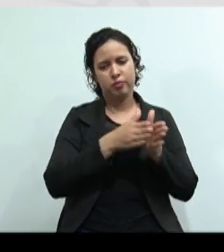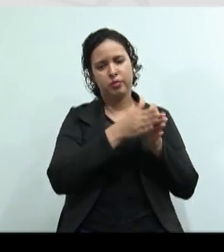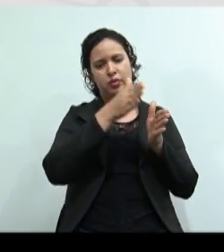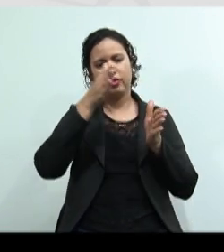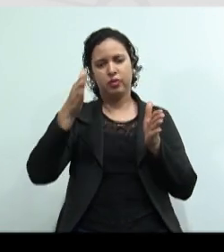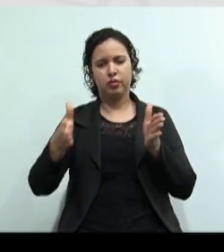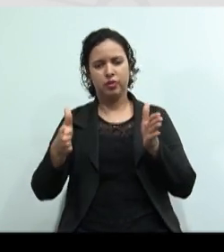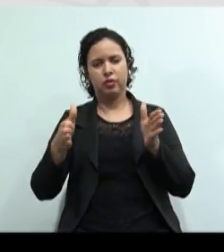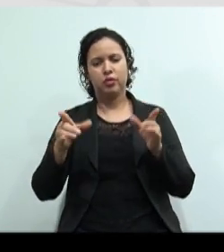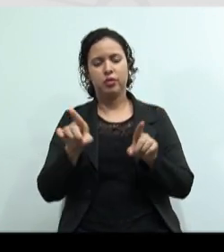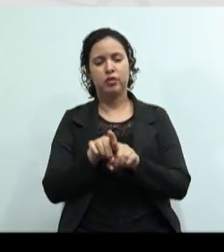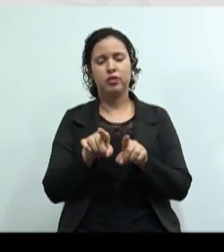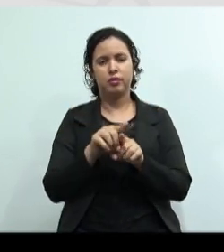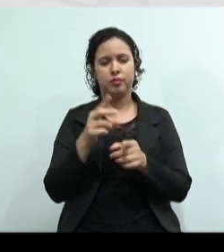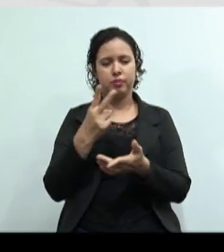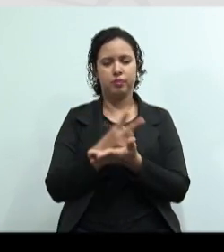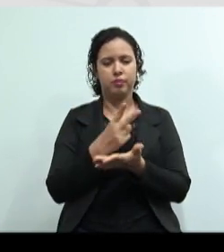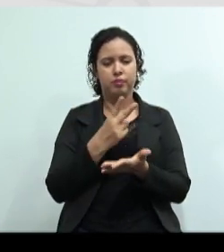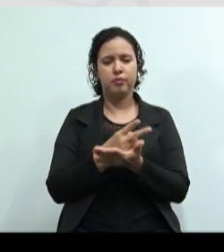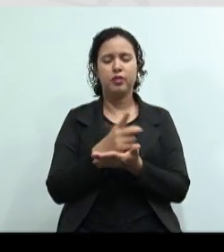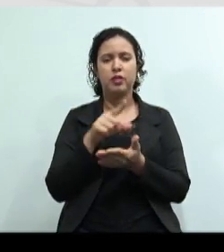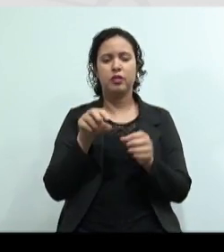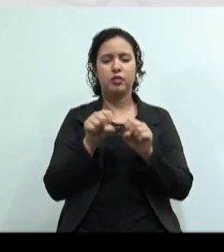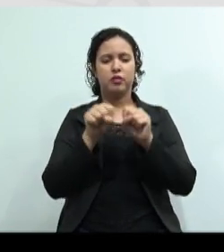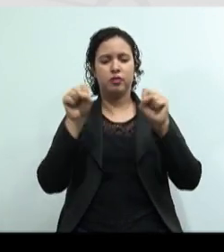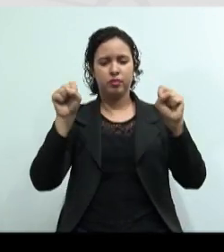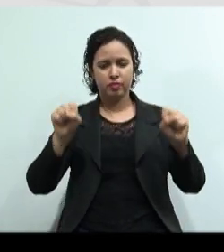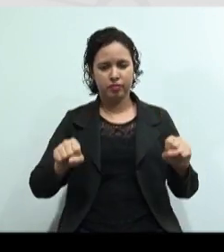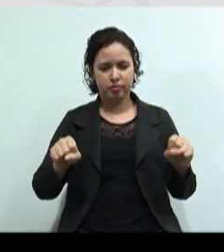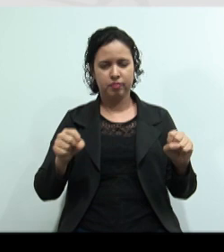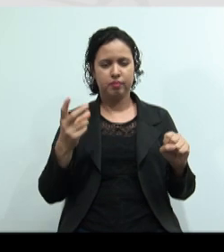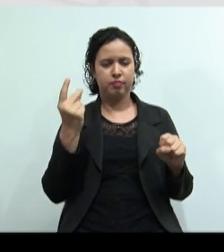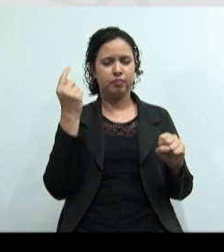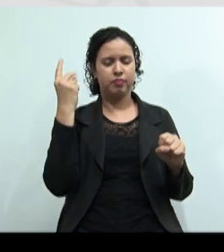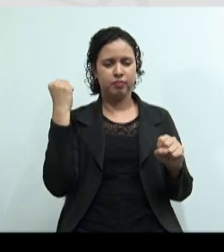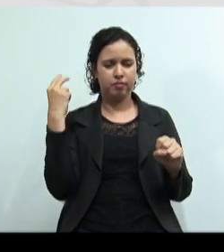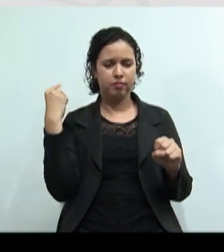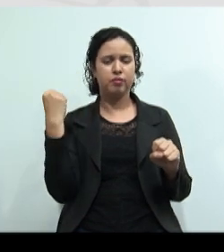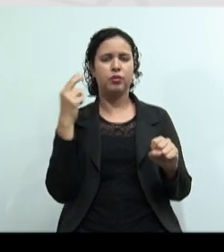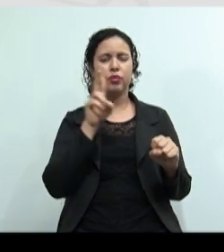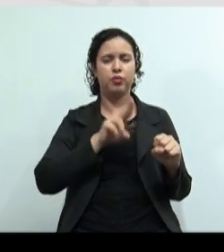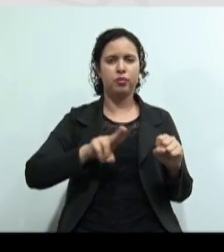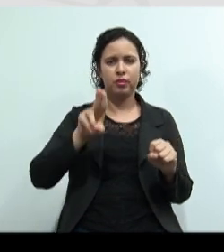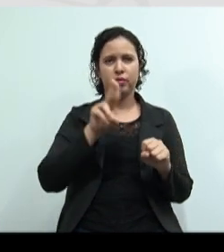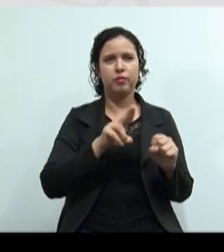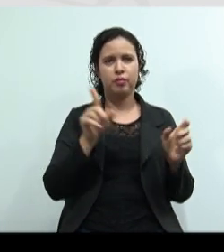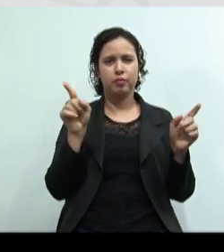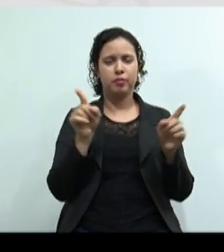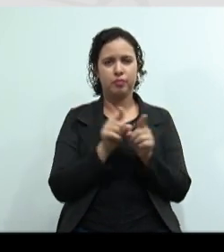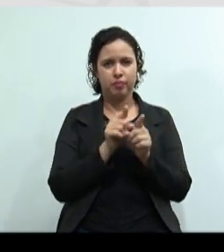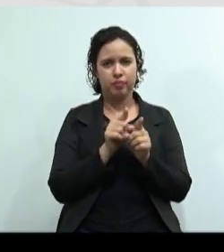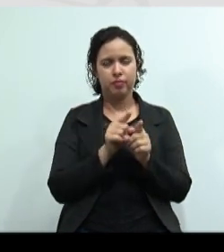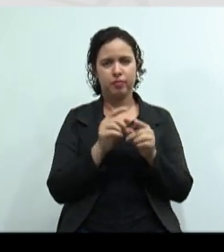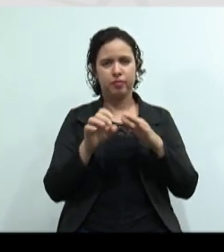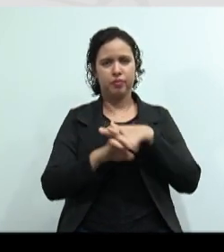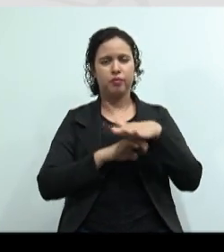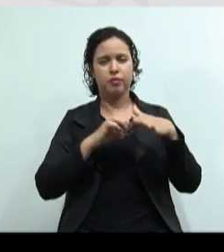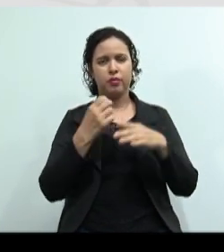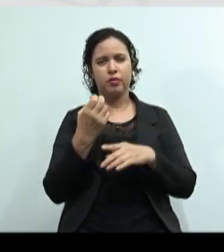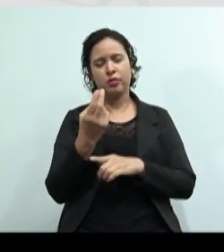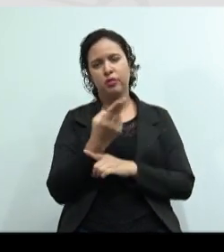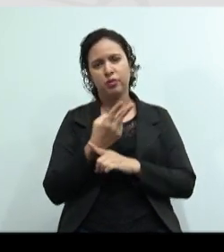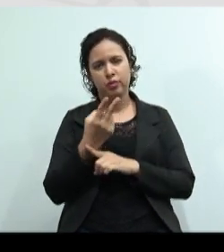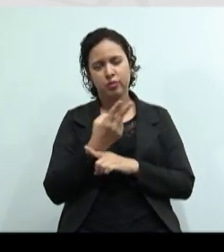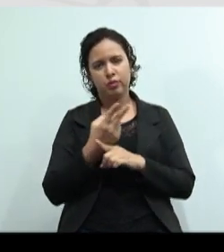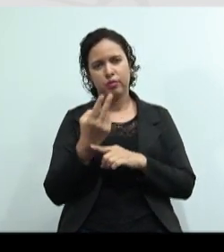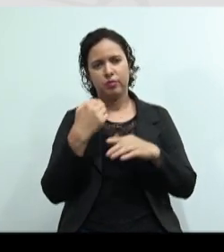Inventário periódico é um sistema arcaico de apuração de estoques ainda adotado por pequenas e médias empresas. Apura os estoques